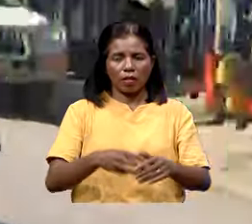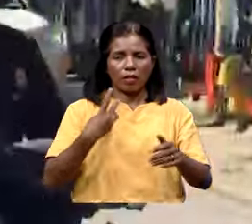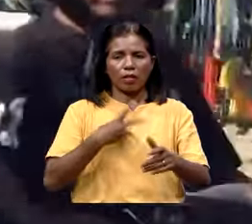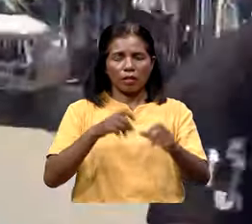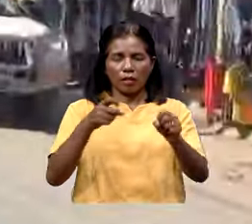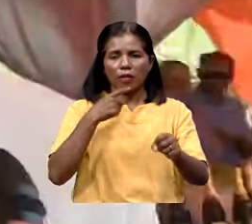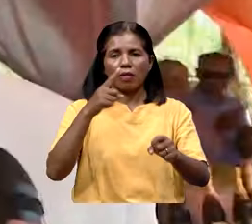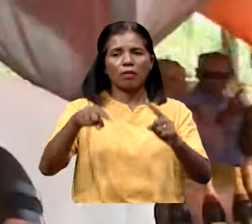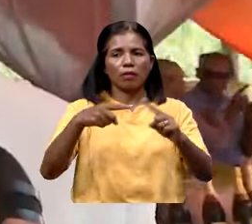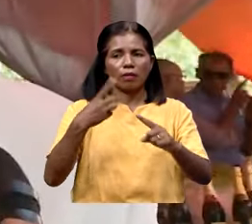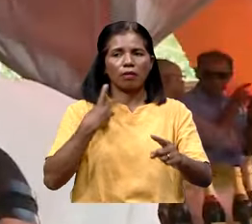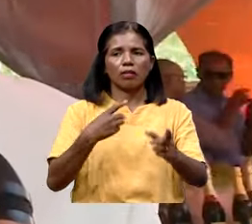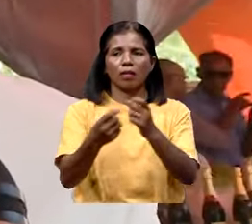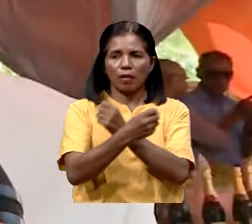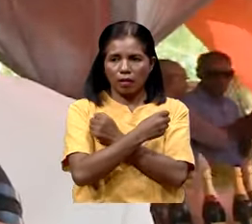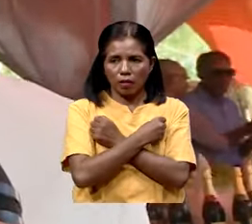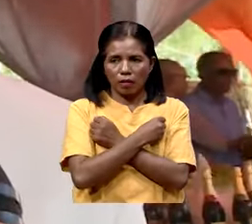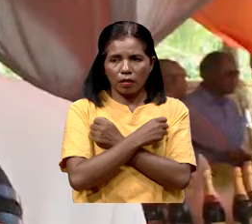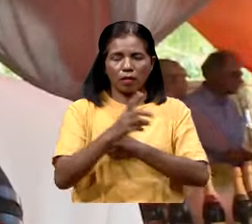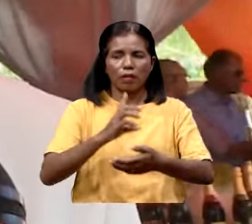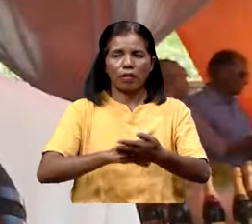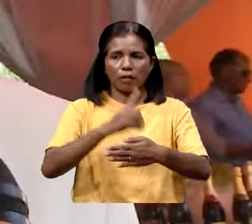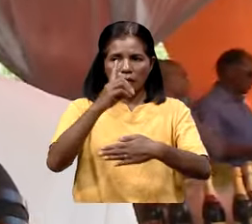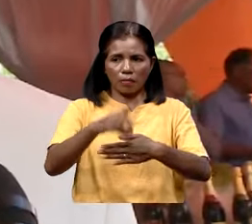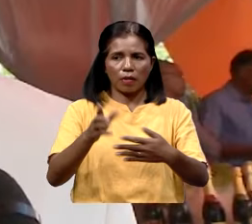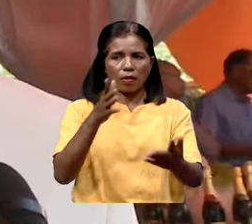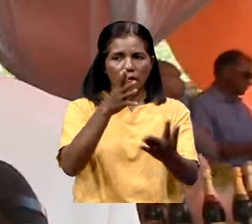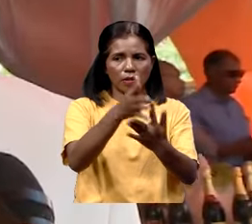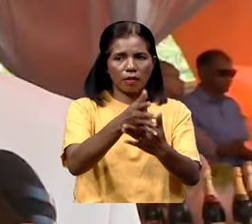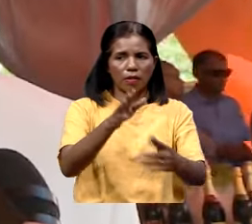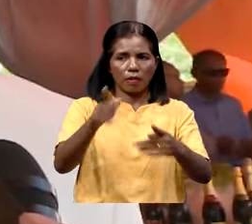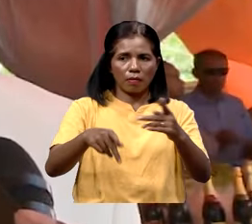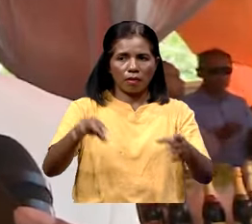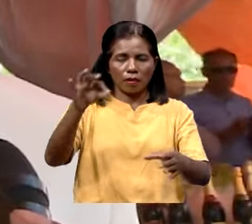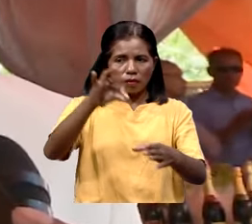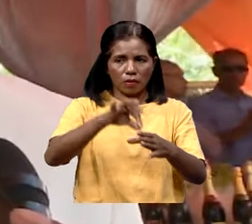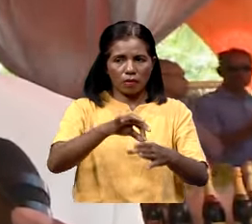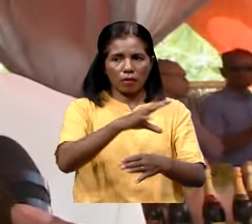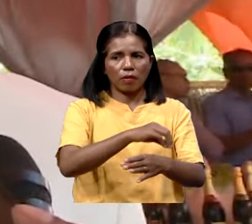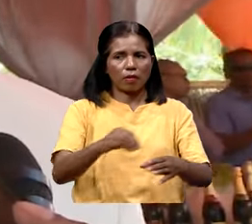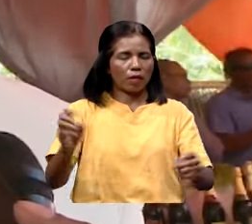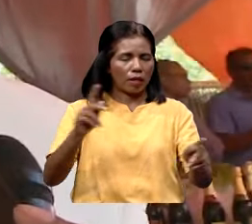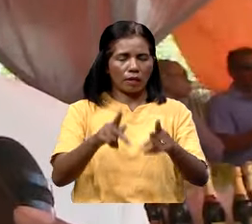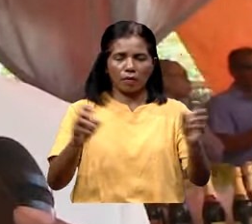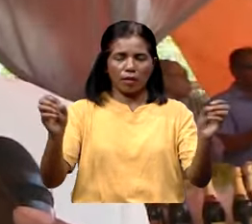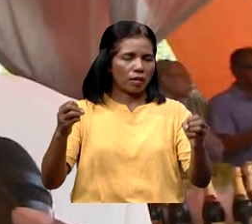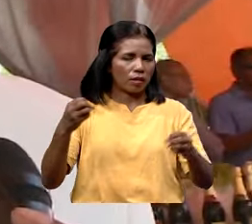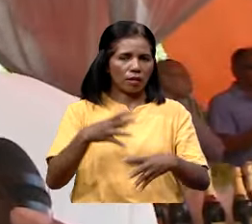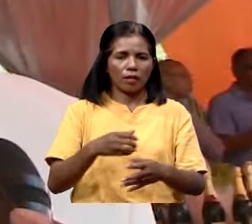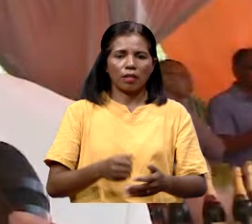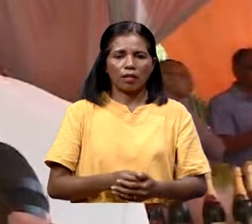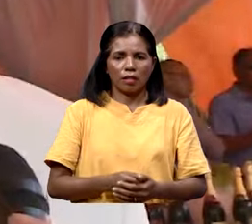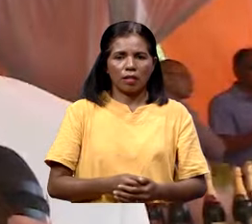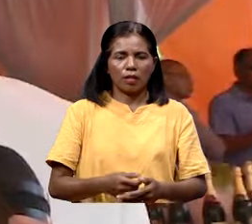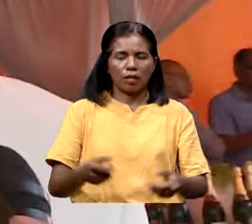bela dengan way. Jadi tak ada memang. Desa government tu sekali tamas. Emang kalau mai kuda emang ini asal ne ne malah tahu. Ida ne ni provide